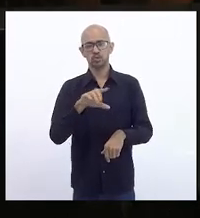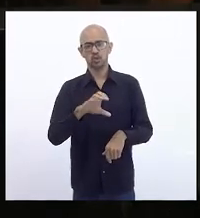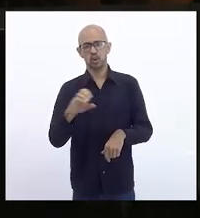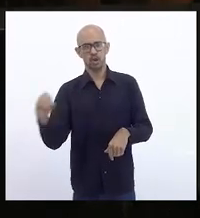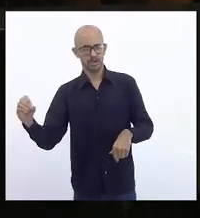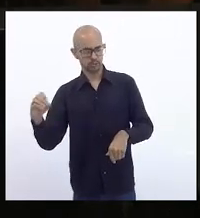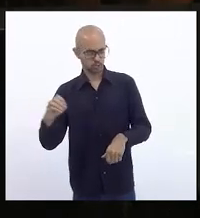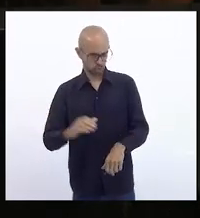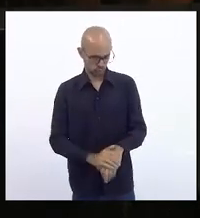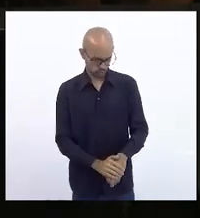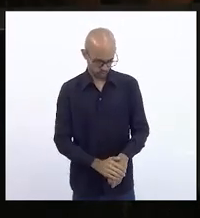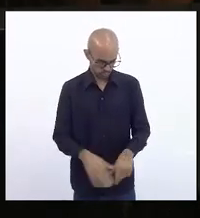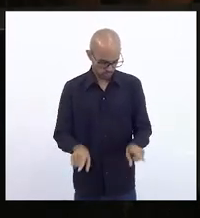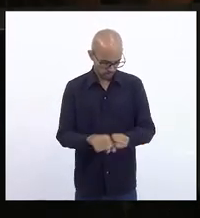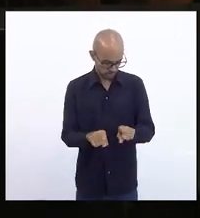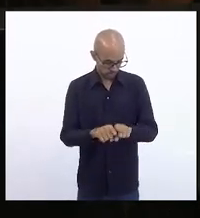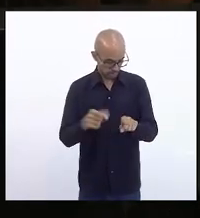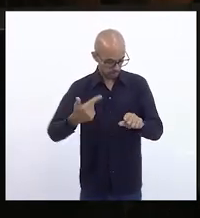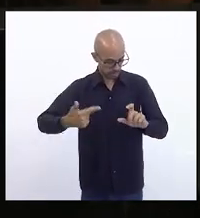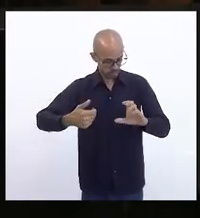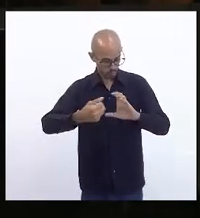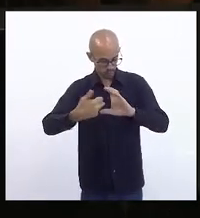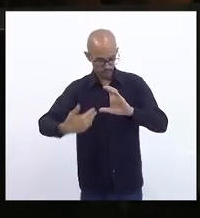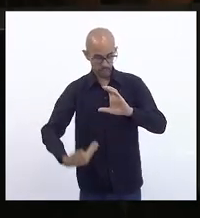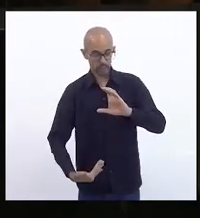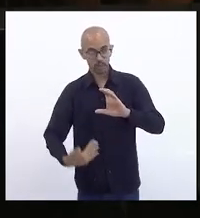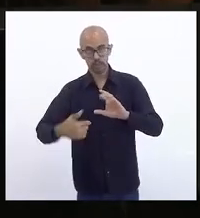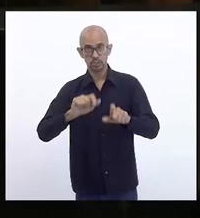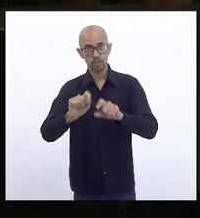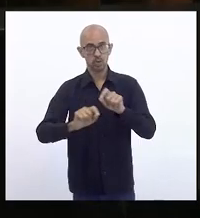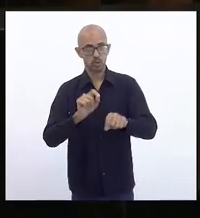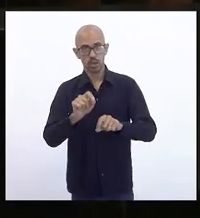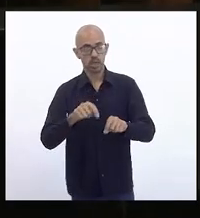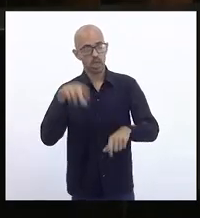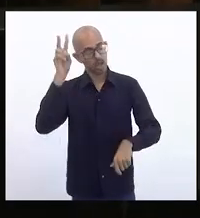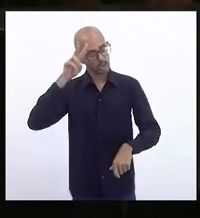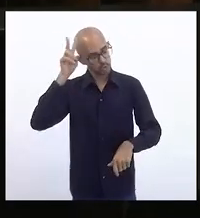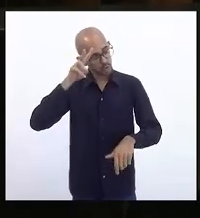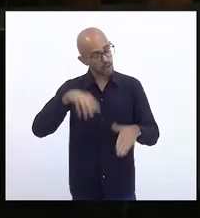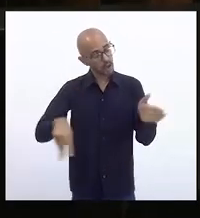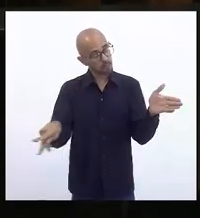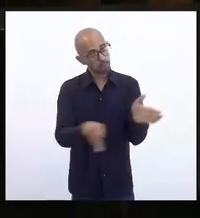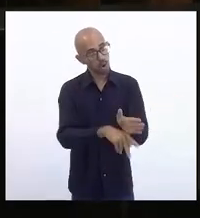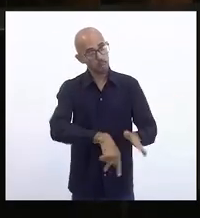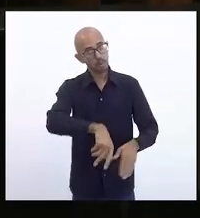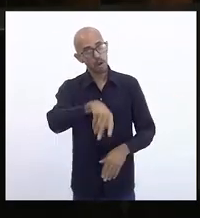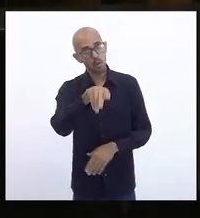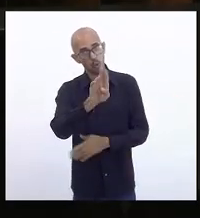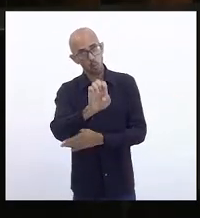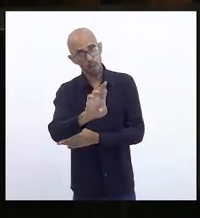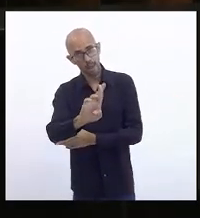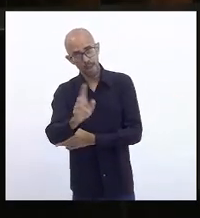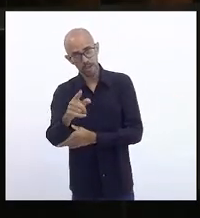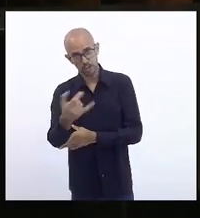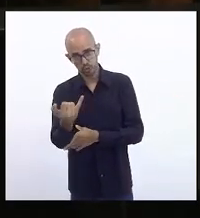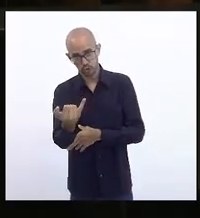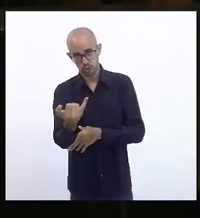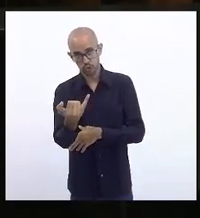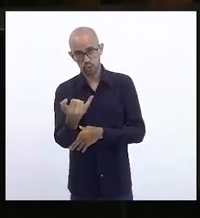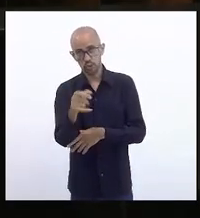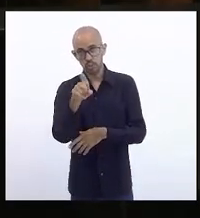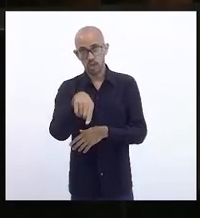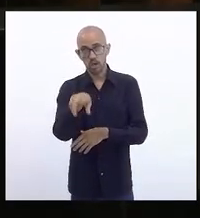queria trazer aqui um segundo elemento para esse debate, que é a história da própria UERJ. Porque a UERJ é uma